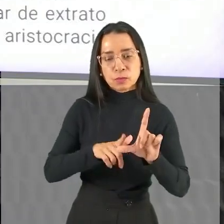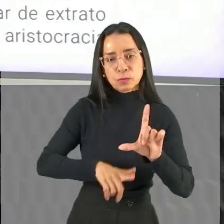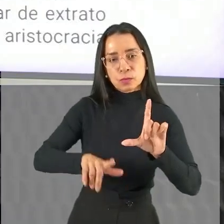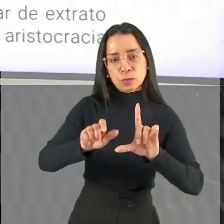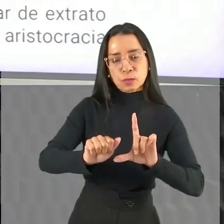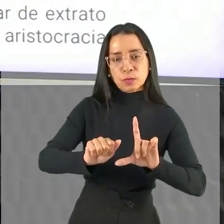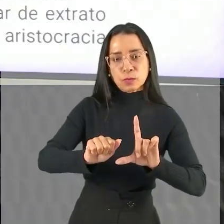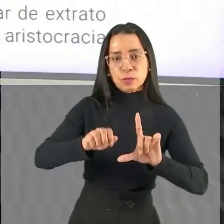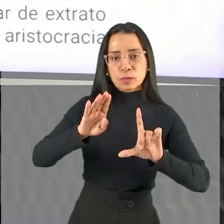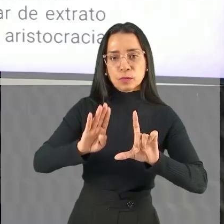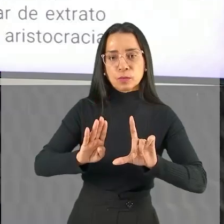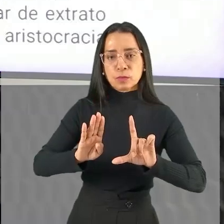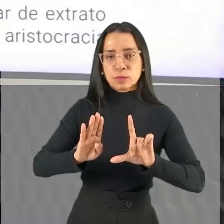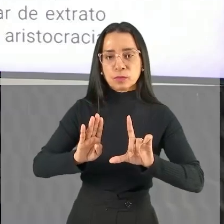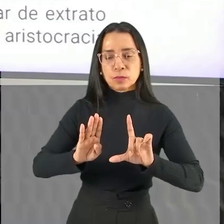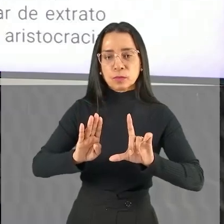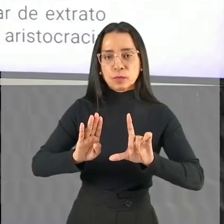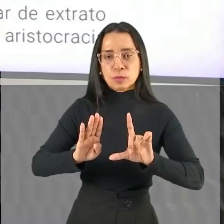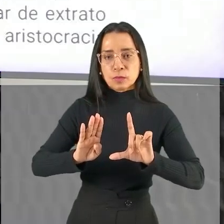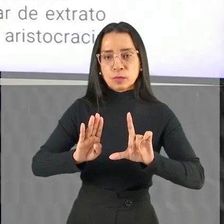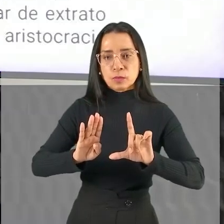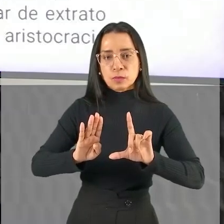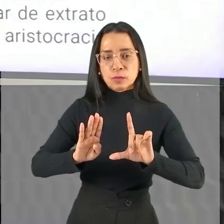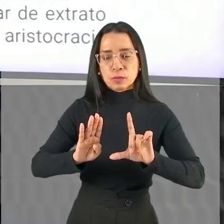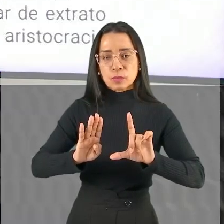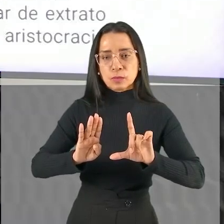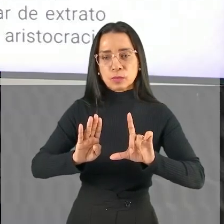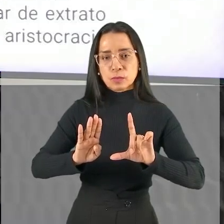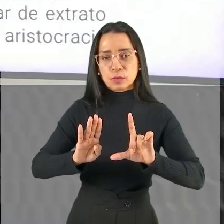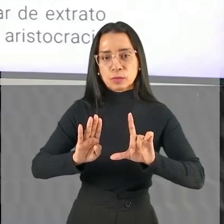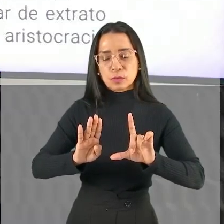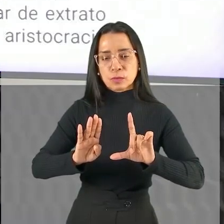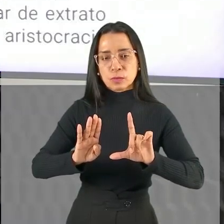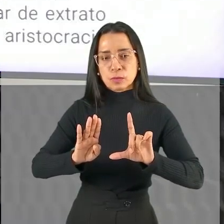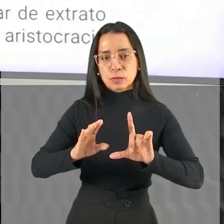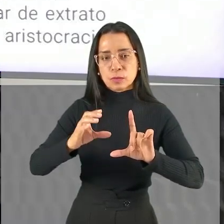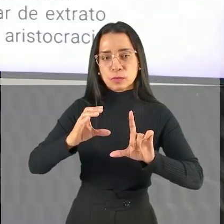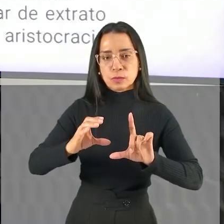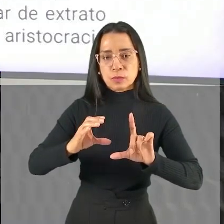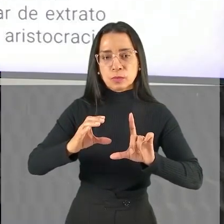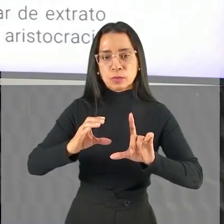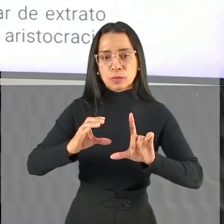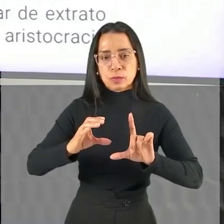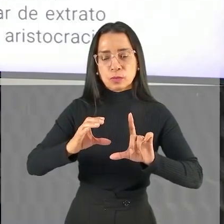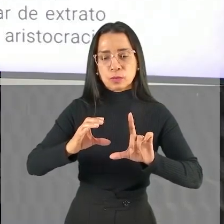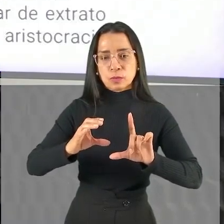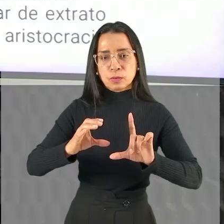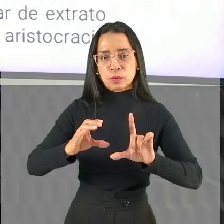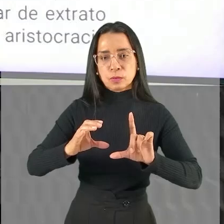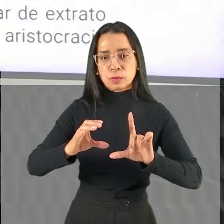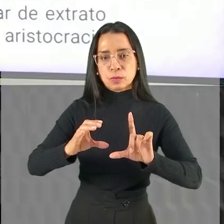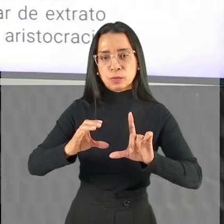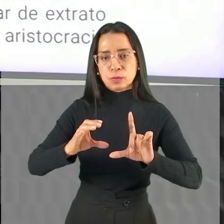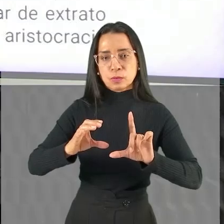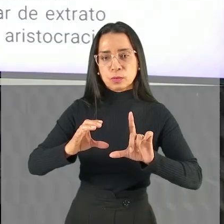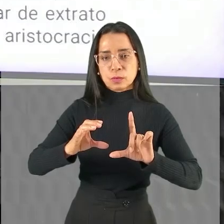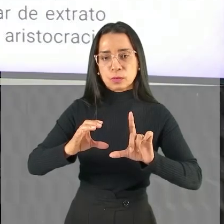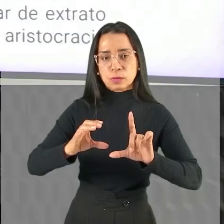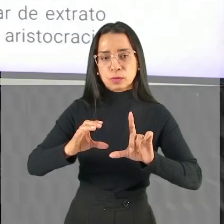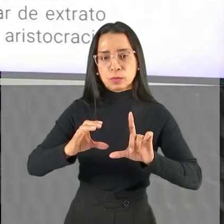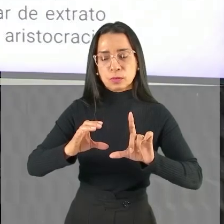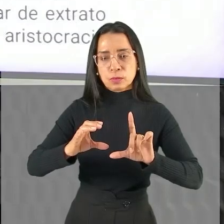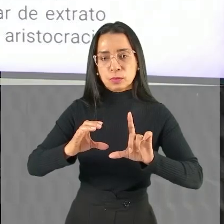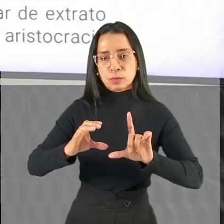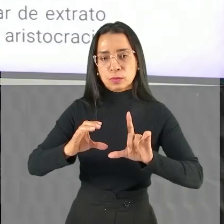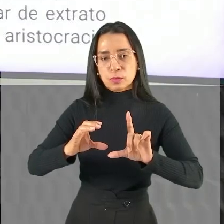todos, B, a existência da igualdade social e da coletivização da terra, C, a estrutura social